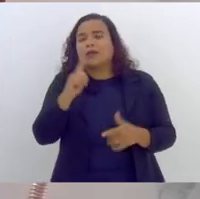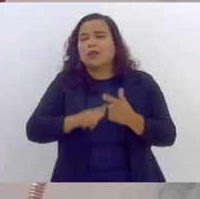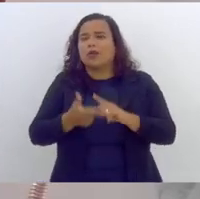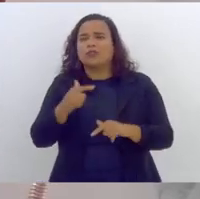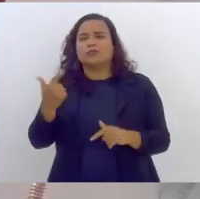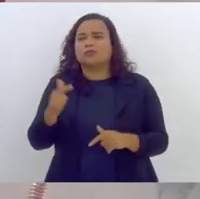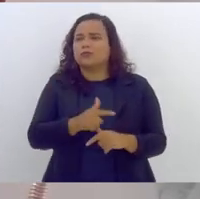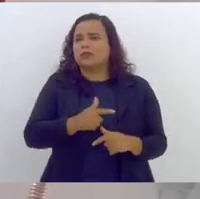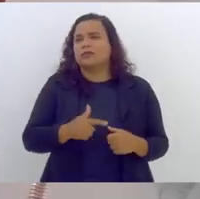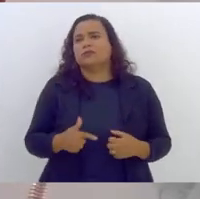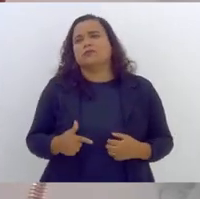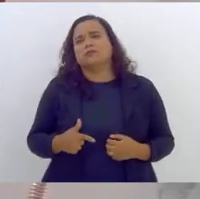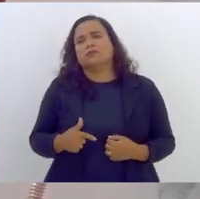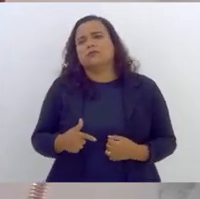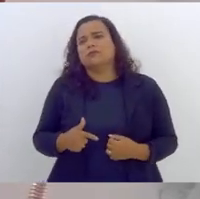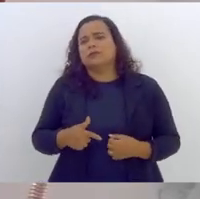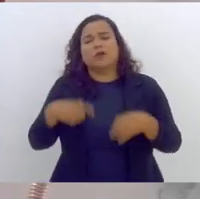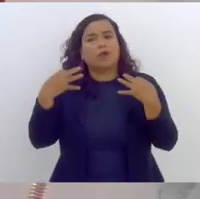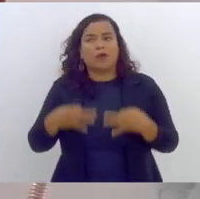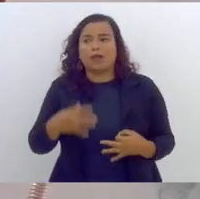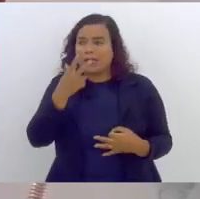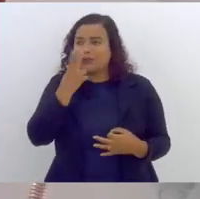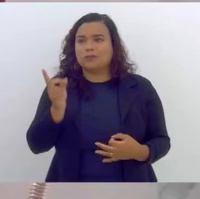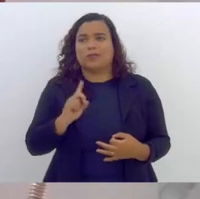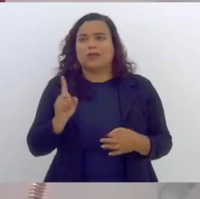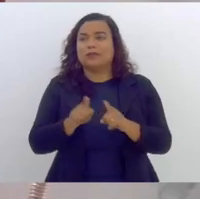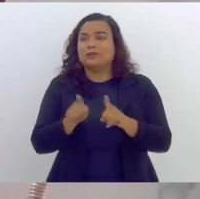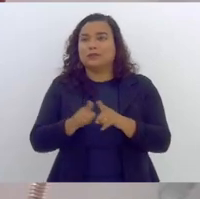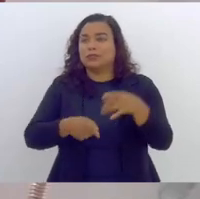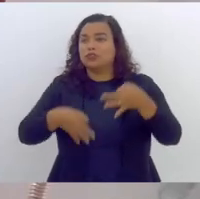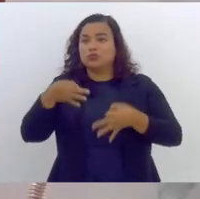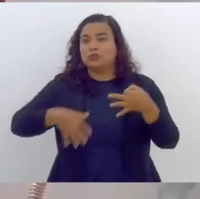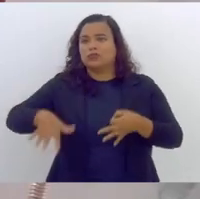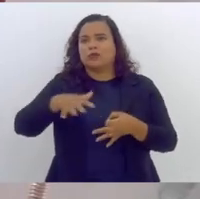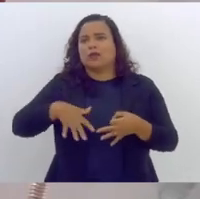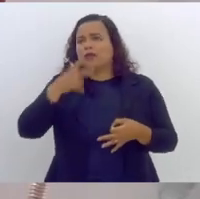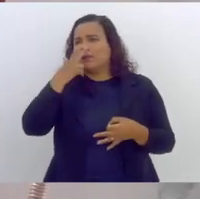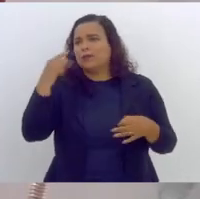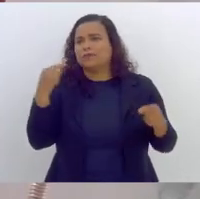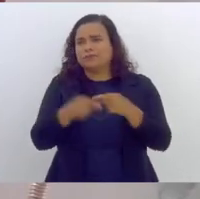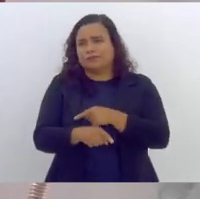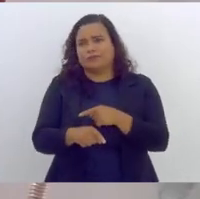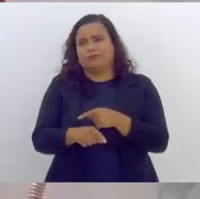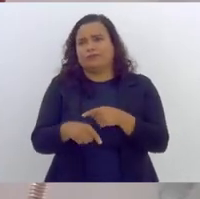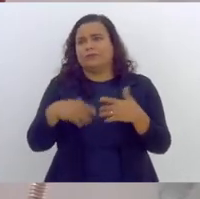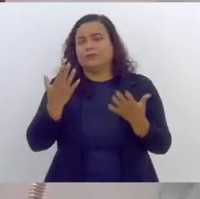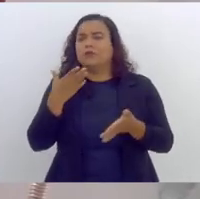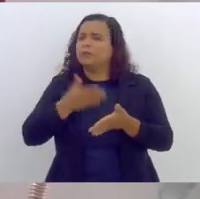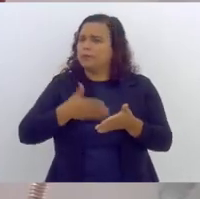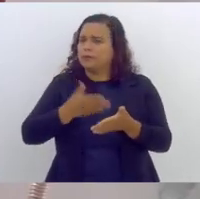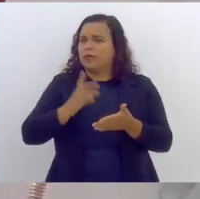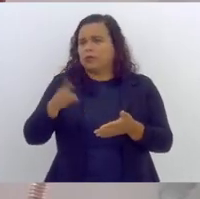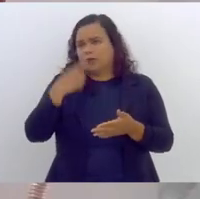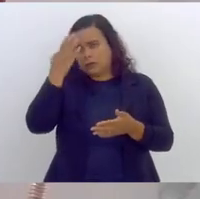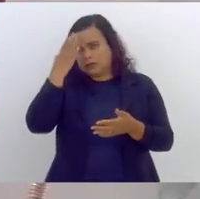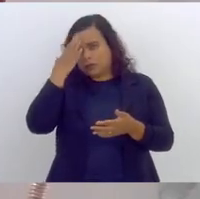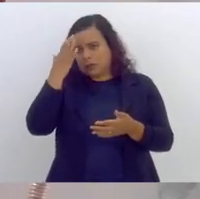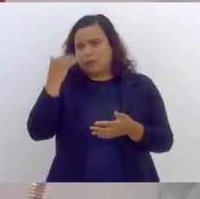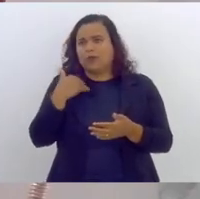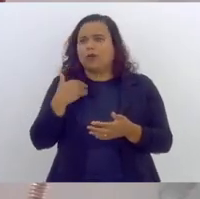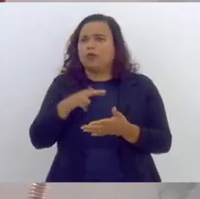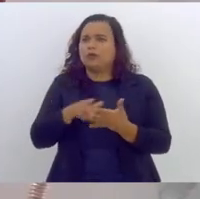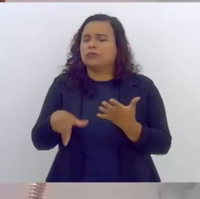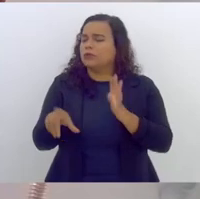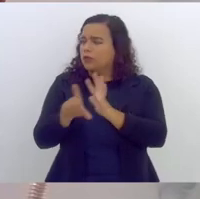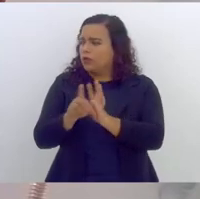não me parece leal e não me parece jurídico Todos nós sabemos dos impedimentos de contas da lei de